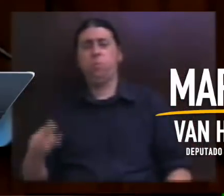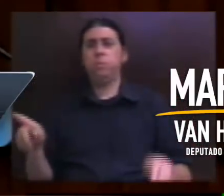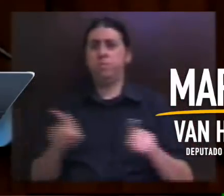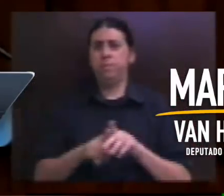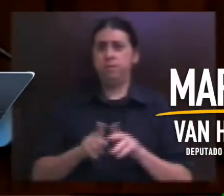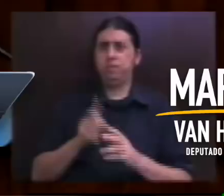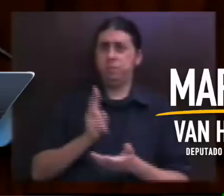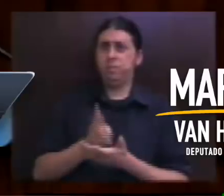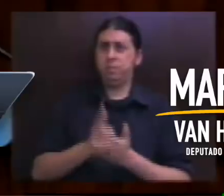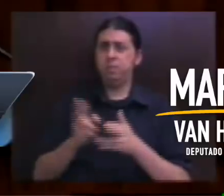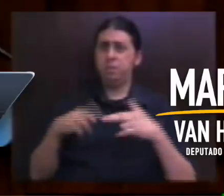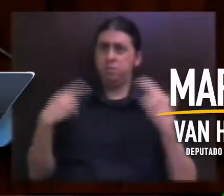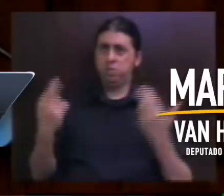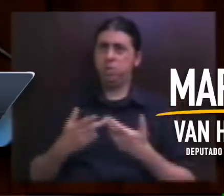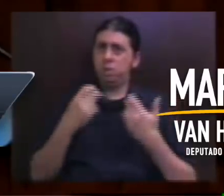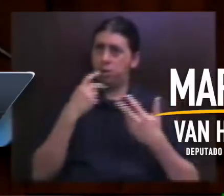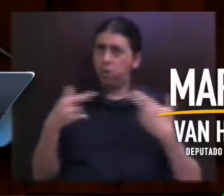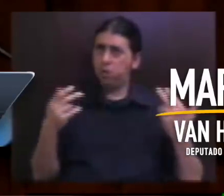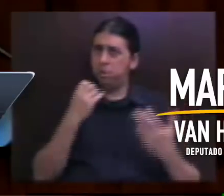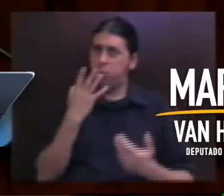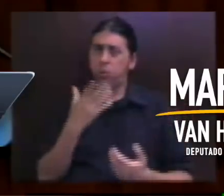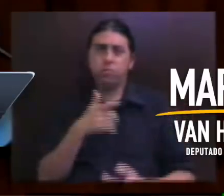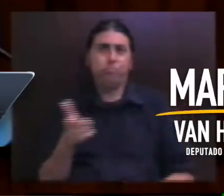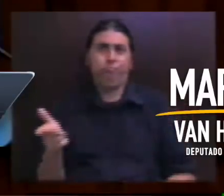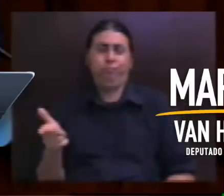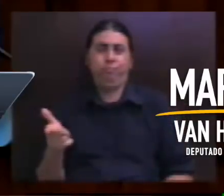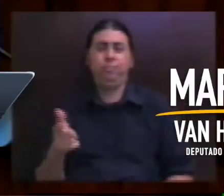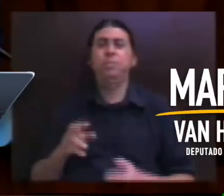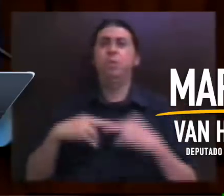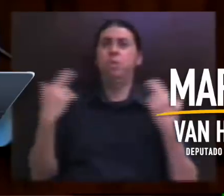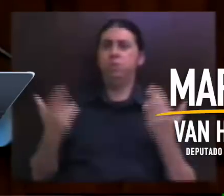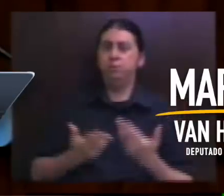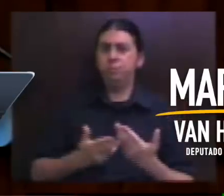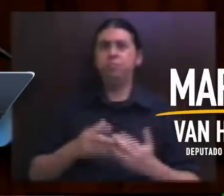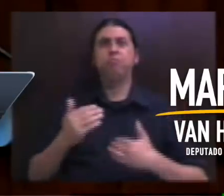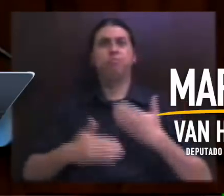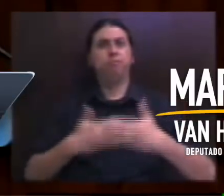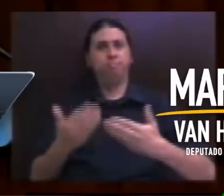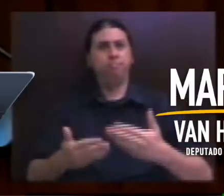que se reúnem não dá coisa boa. E, em geral, estão reunidos